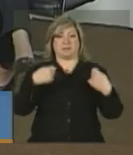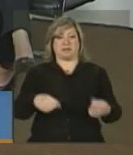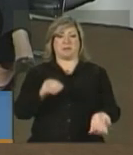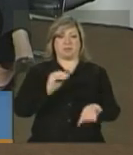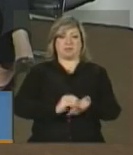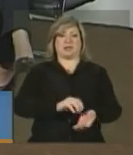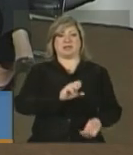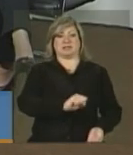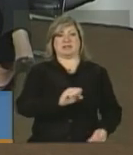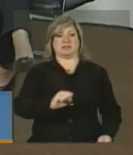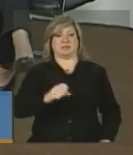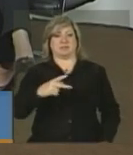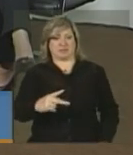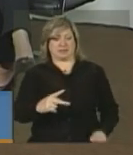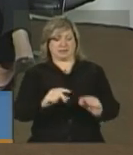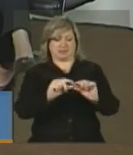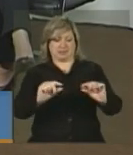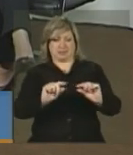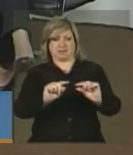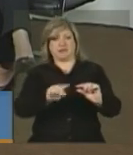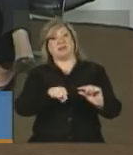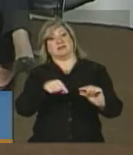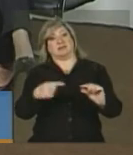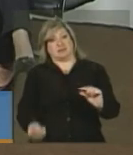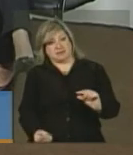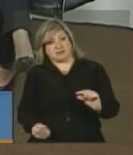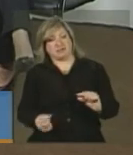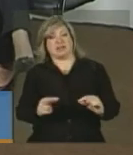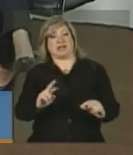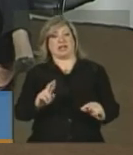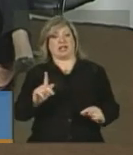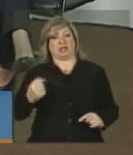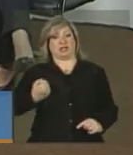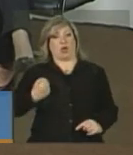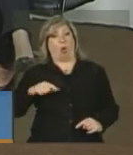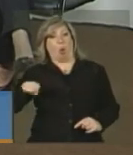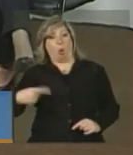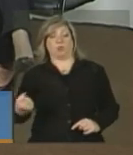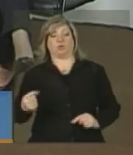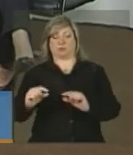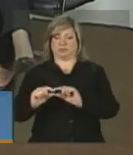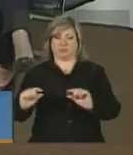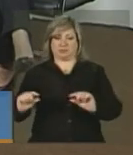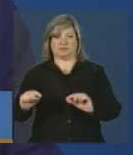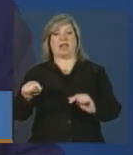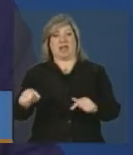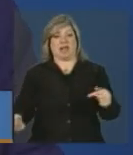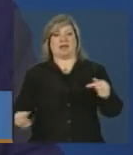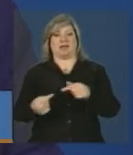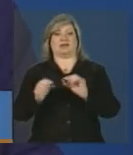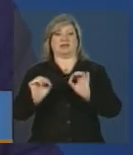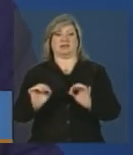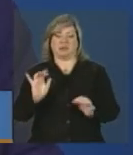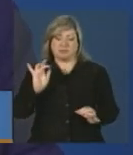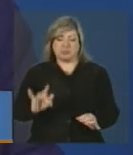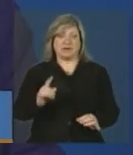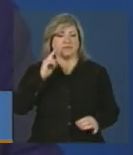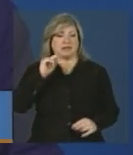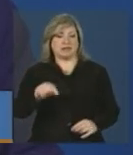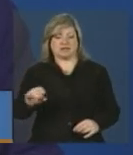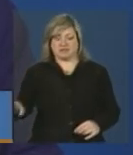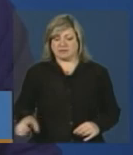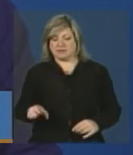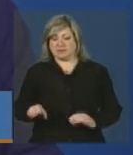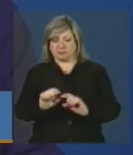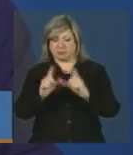SSP numa caixinha e o MG não, na outra caixinha, que é um combozinho que ele clica na setinha e